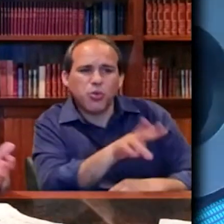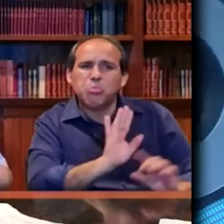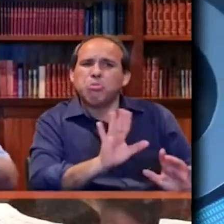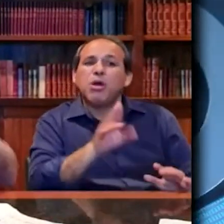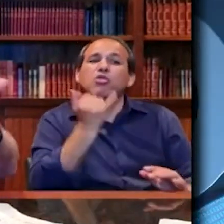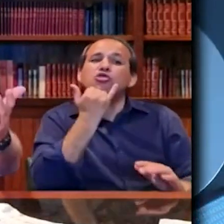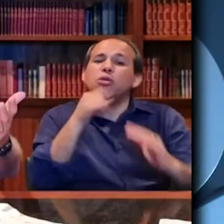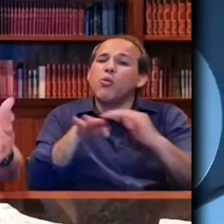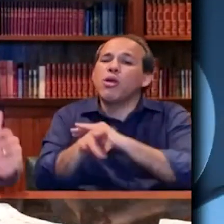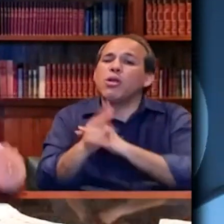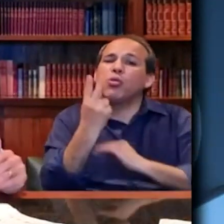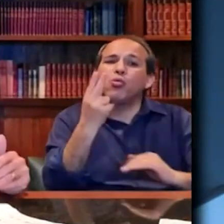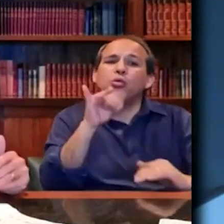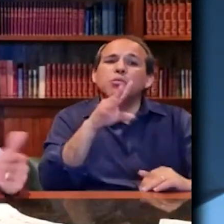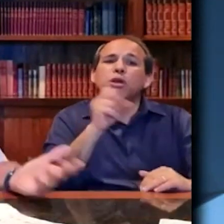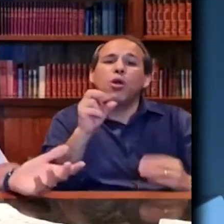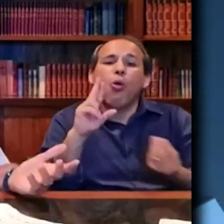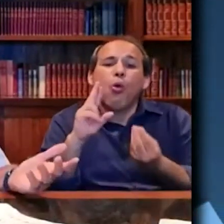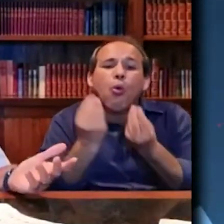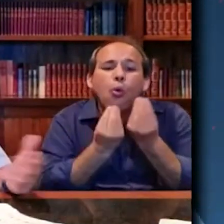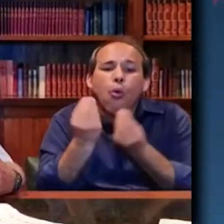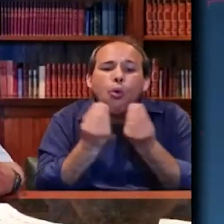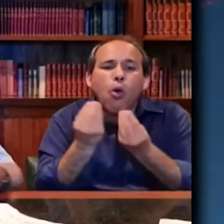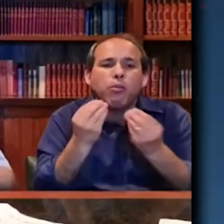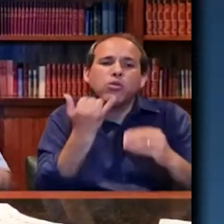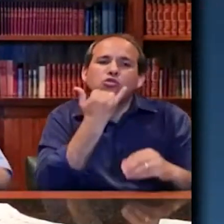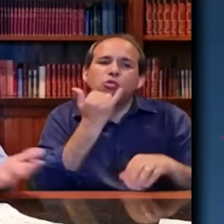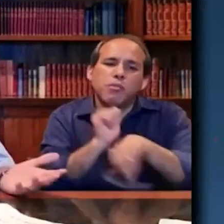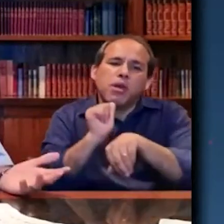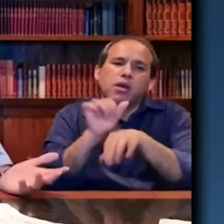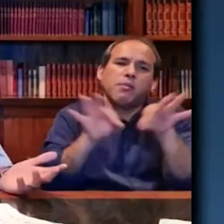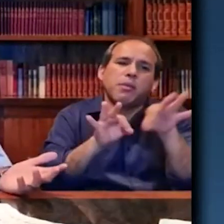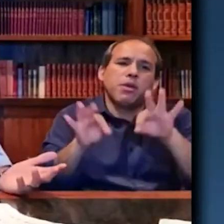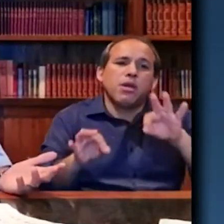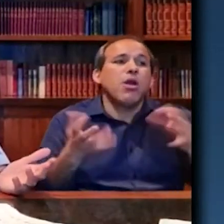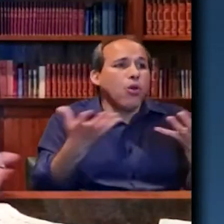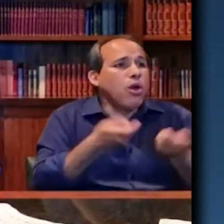preferência de voto que está aí comprovado, que o Lula não se elege no primeiro turno. Obrigada.